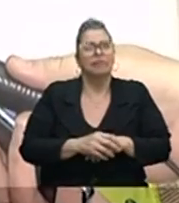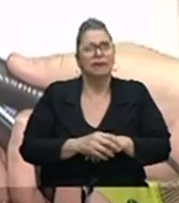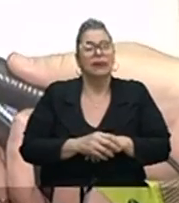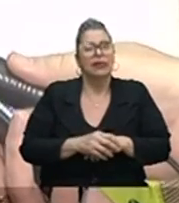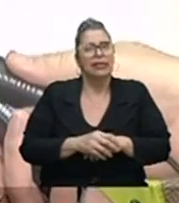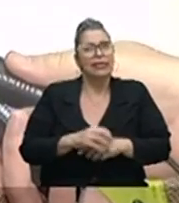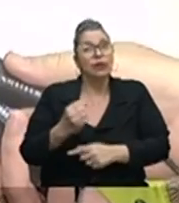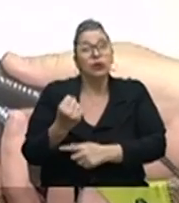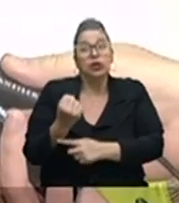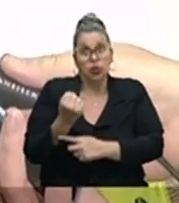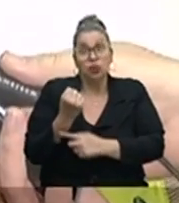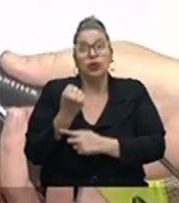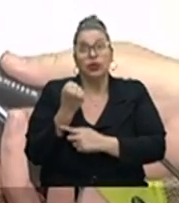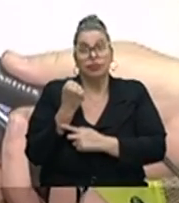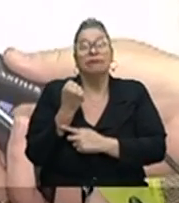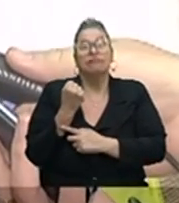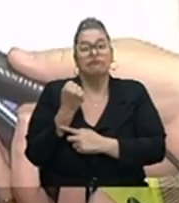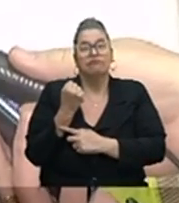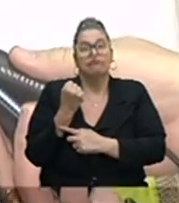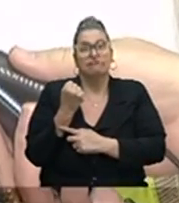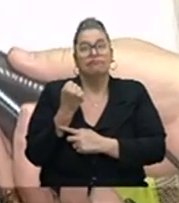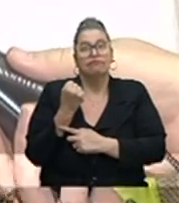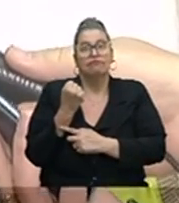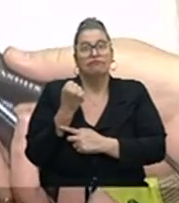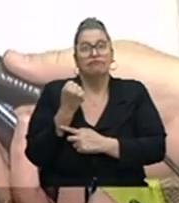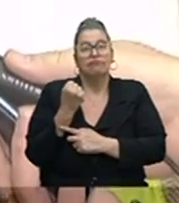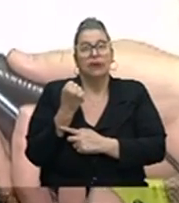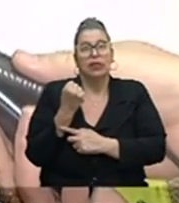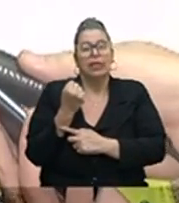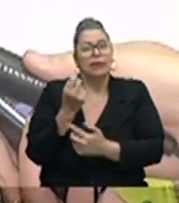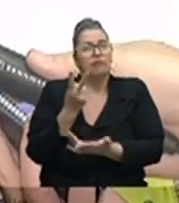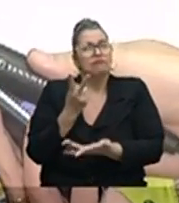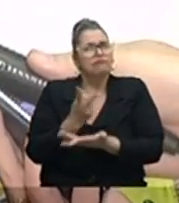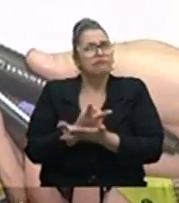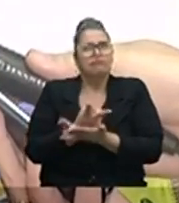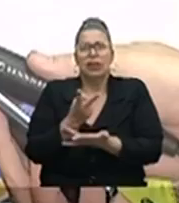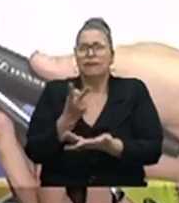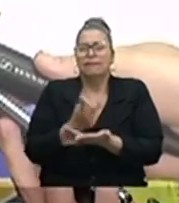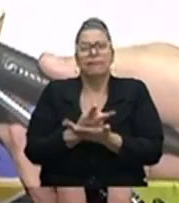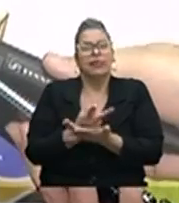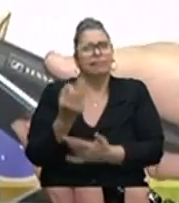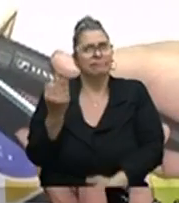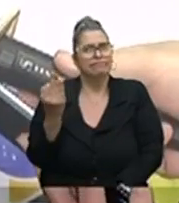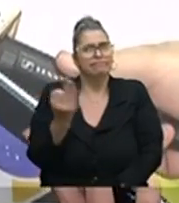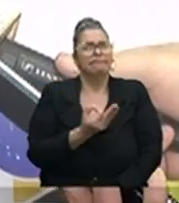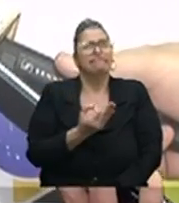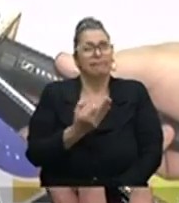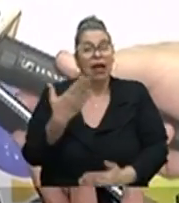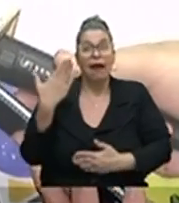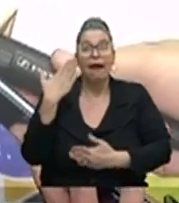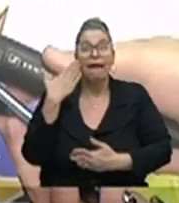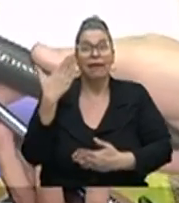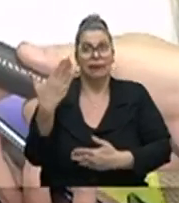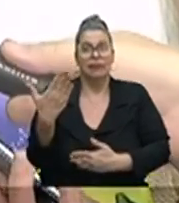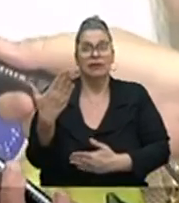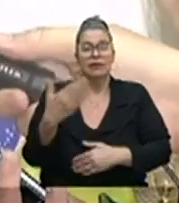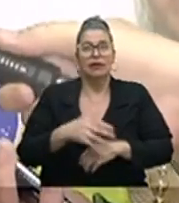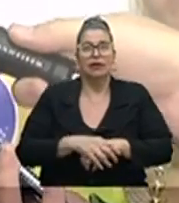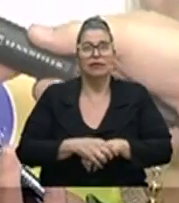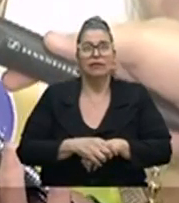tão seguro e tão contínuo. Queremos agradecer